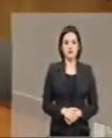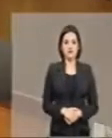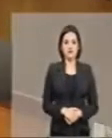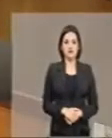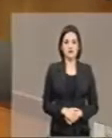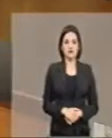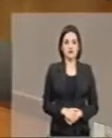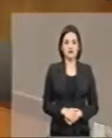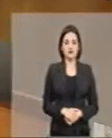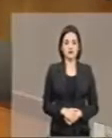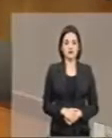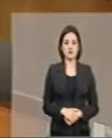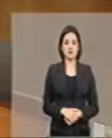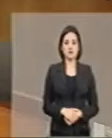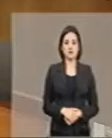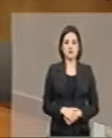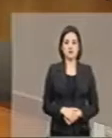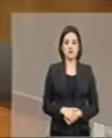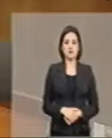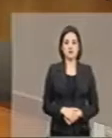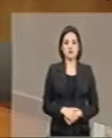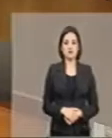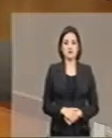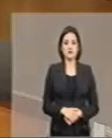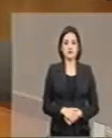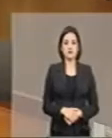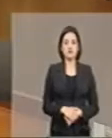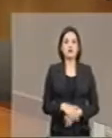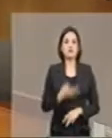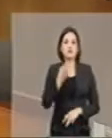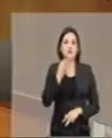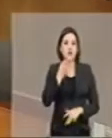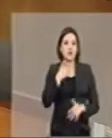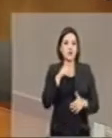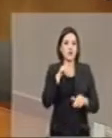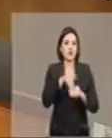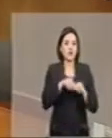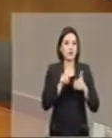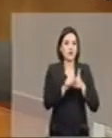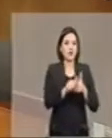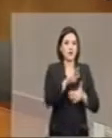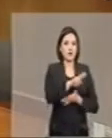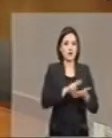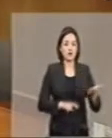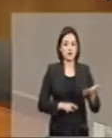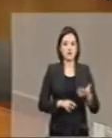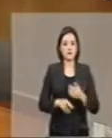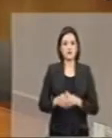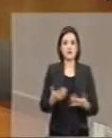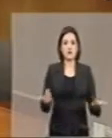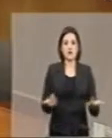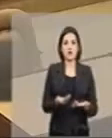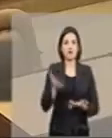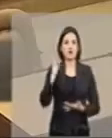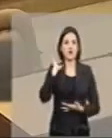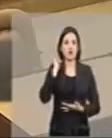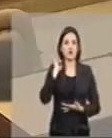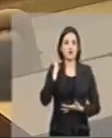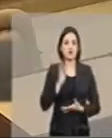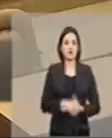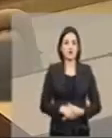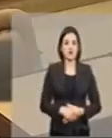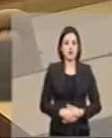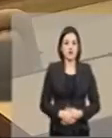Ministro Dias Toffoli, olha para os colegas. Acompanho o relator. Como vota a ministra Rosa Weber? Eu acho importante.